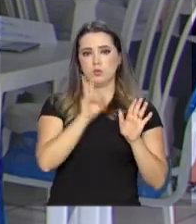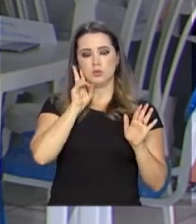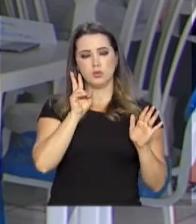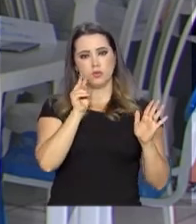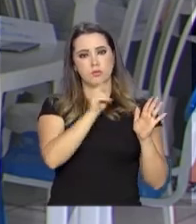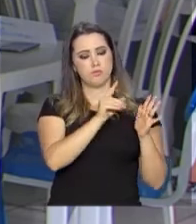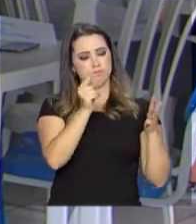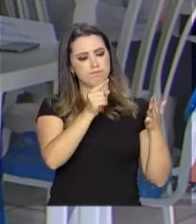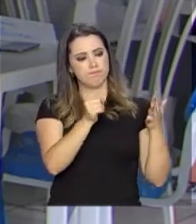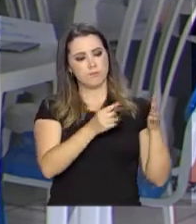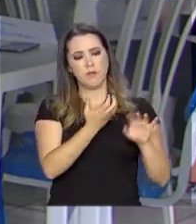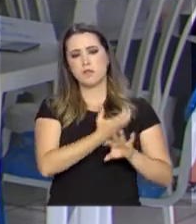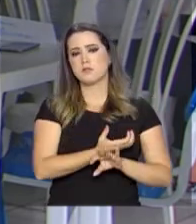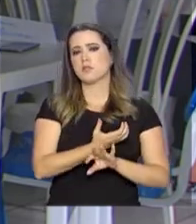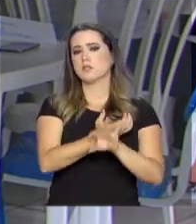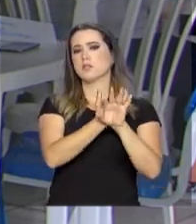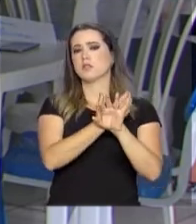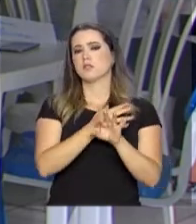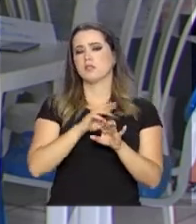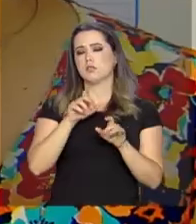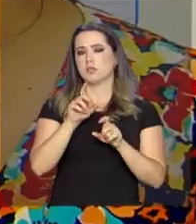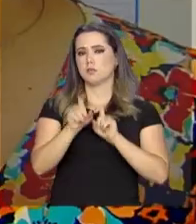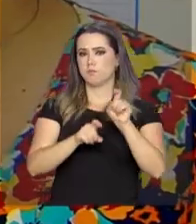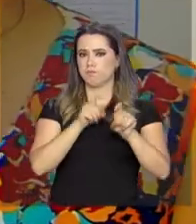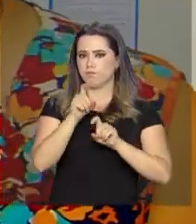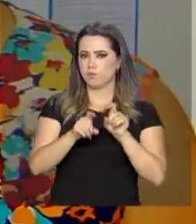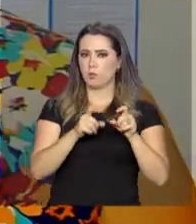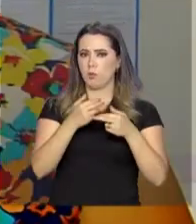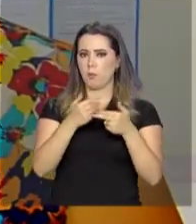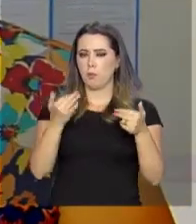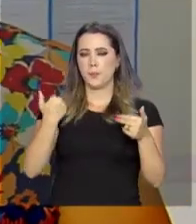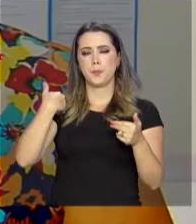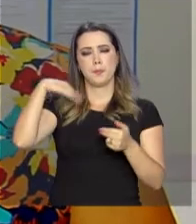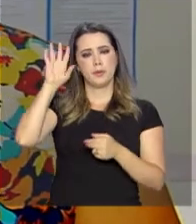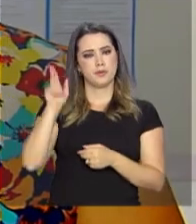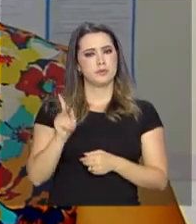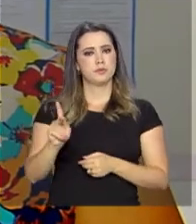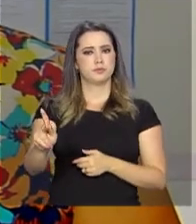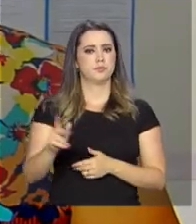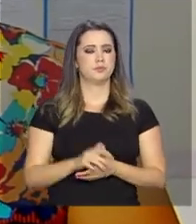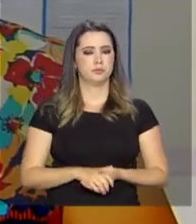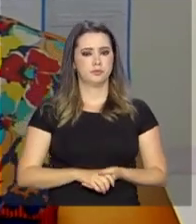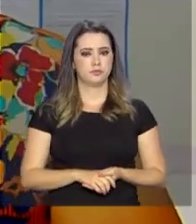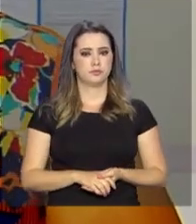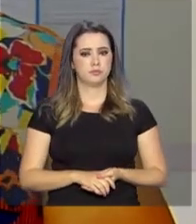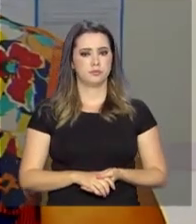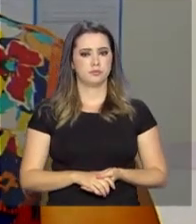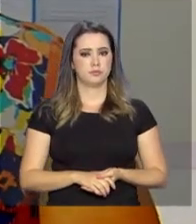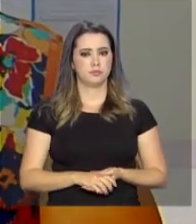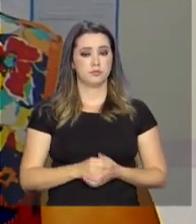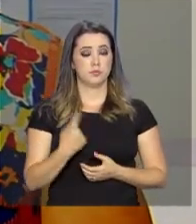conteúdos num mundo cada vez mais digital. Nós precisamos pensar que o